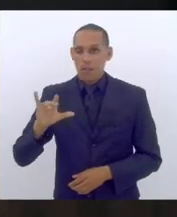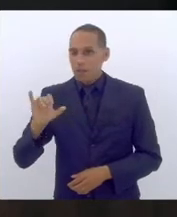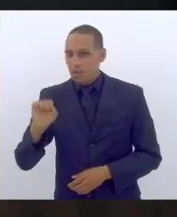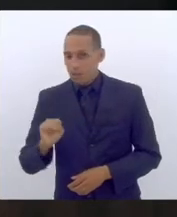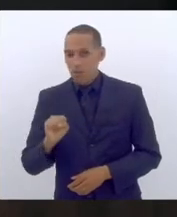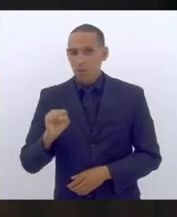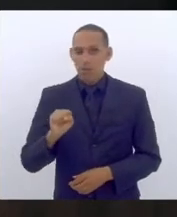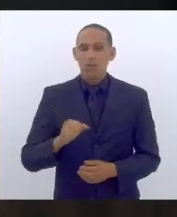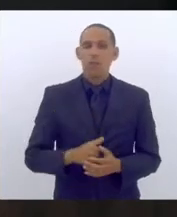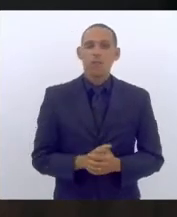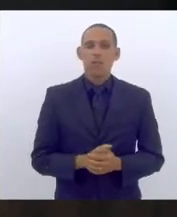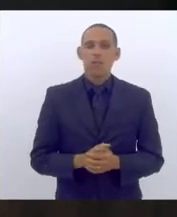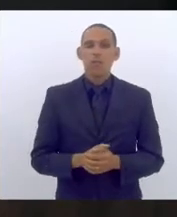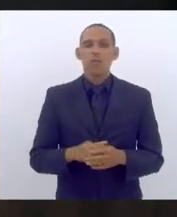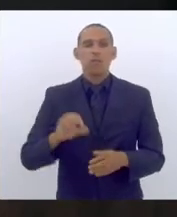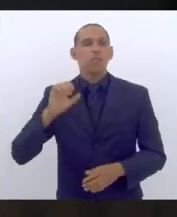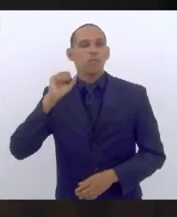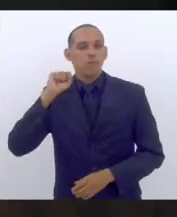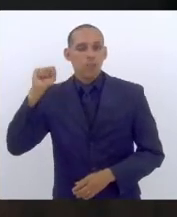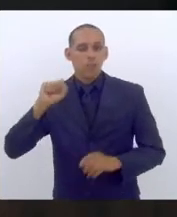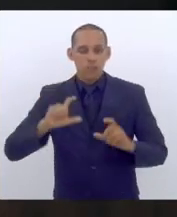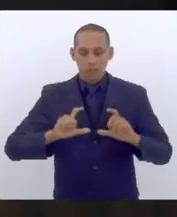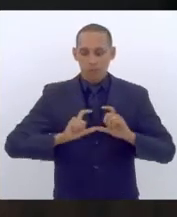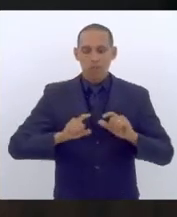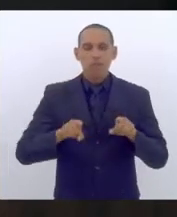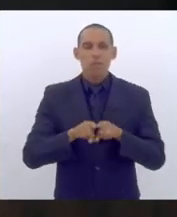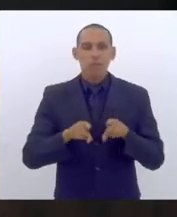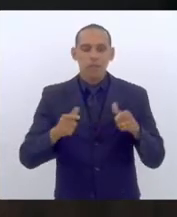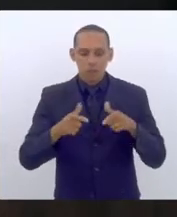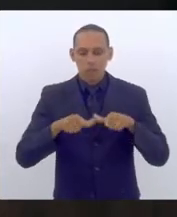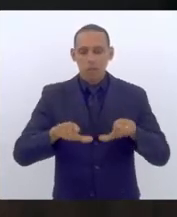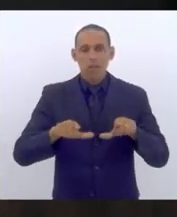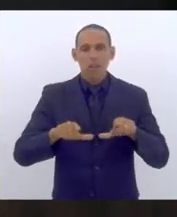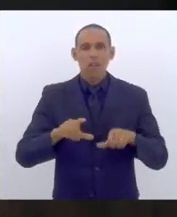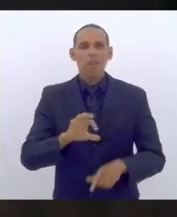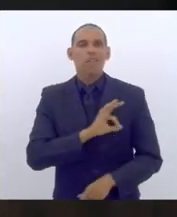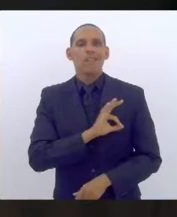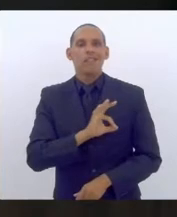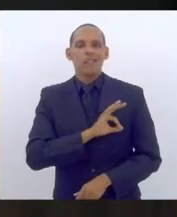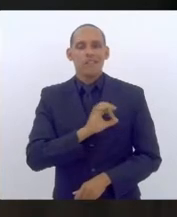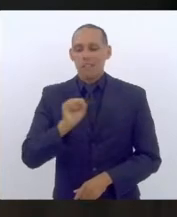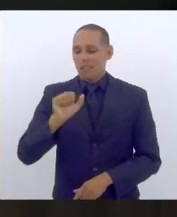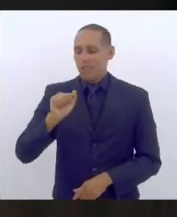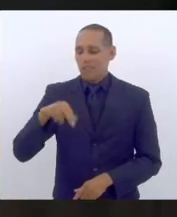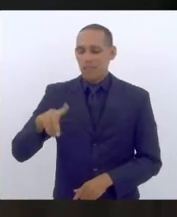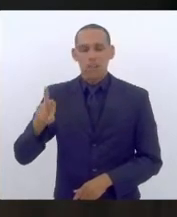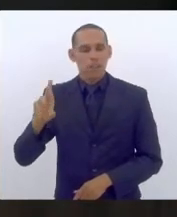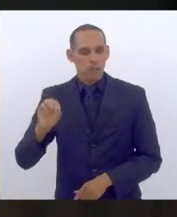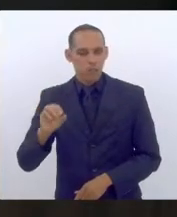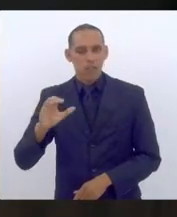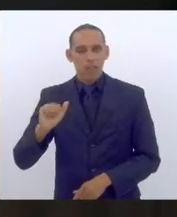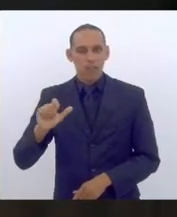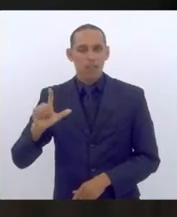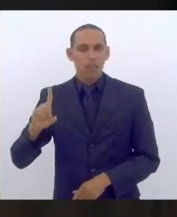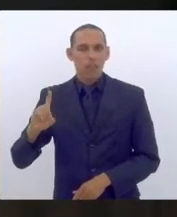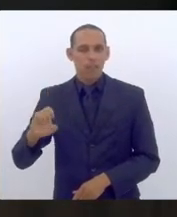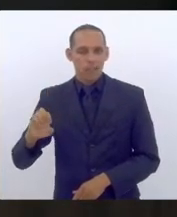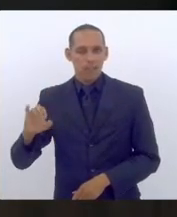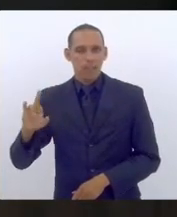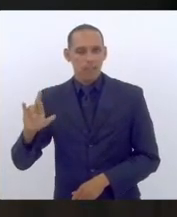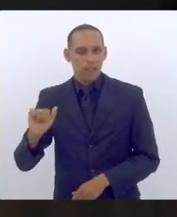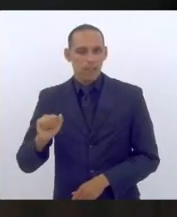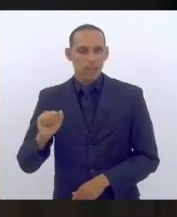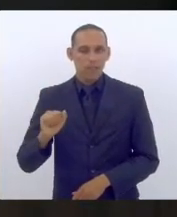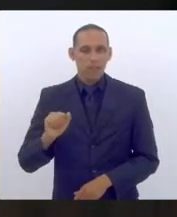medalha Tiradentes respectivo diploma ao seletivo excelentíssimo delegado da Polícia Civil Sandro Caldeira marrom da Rocha